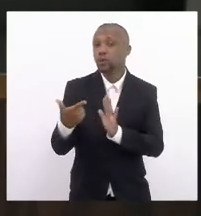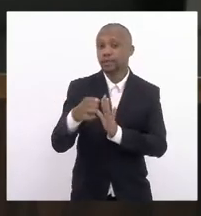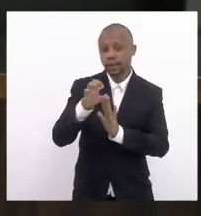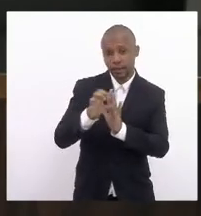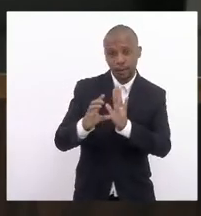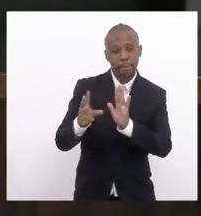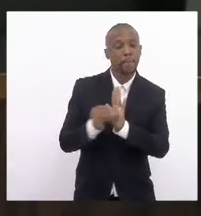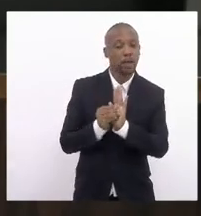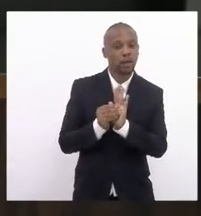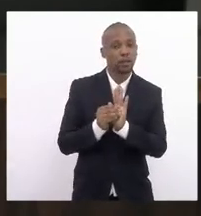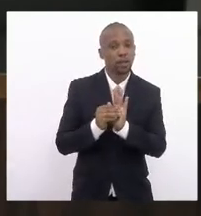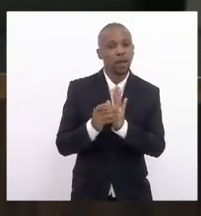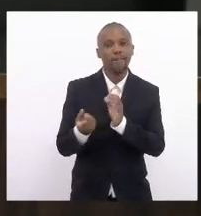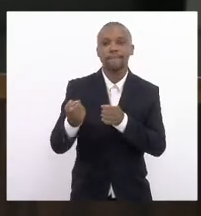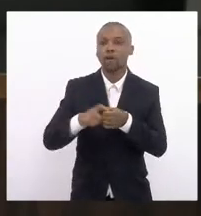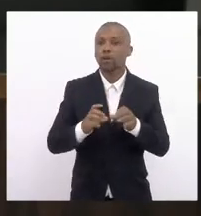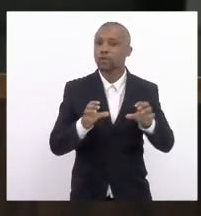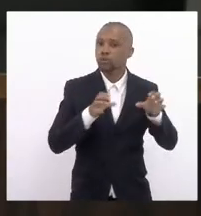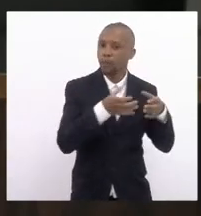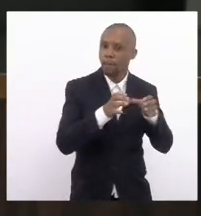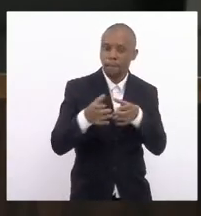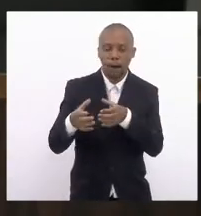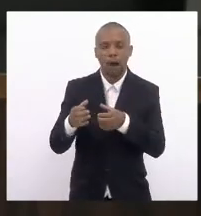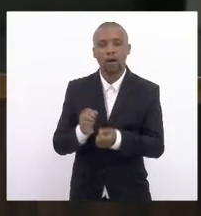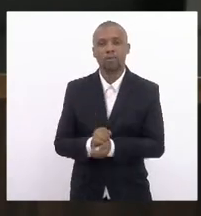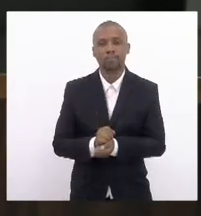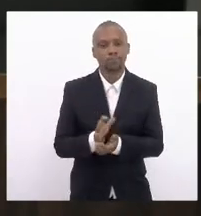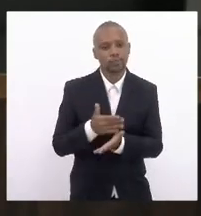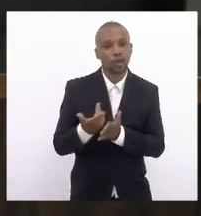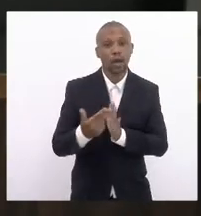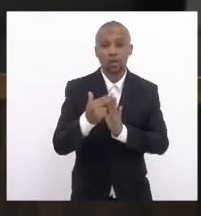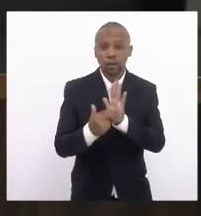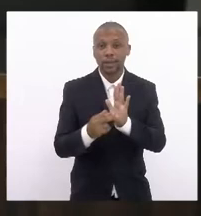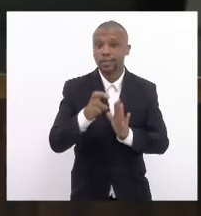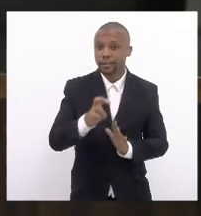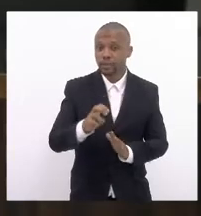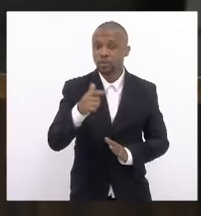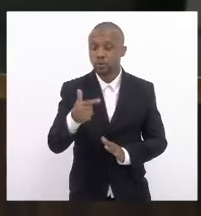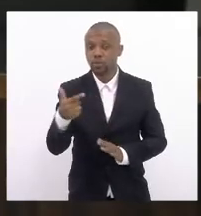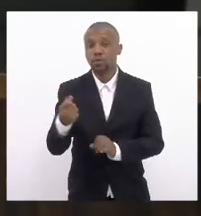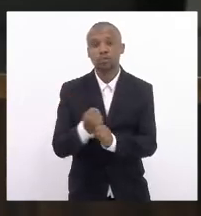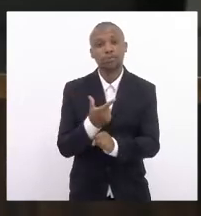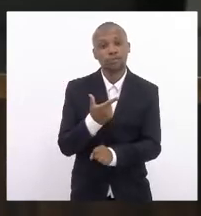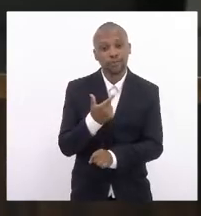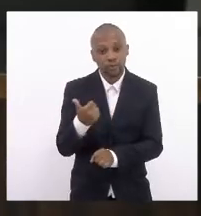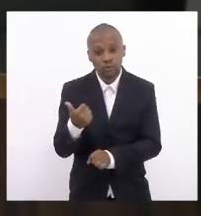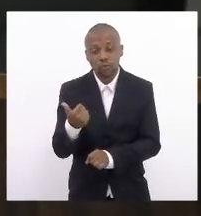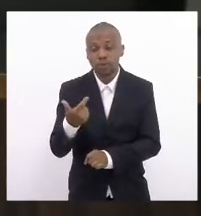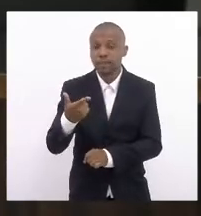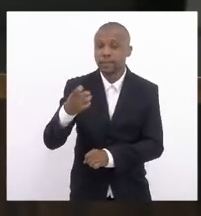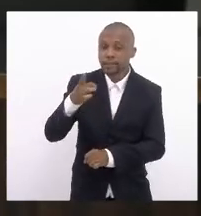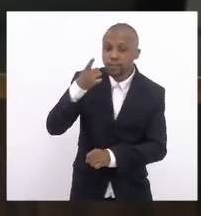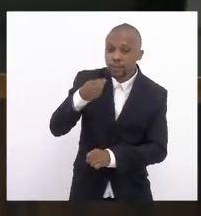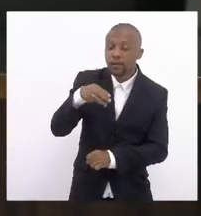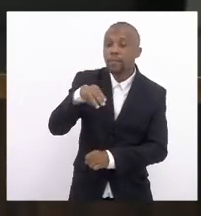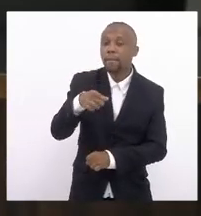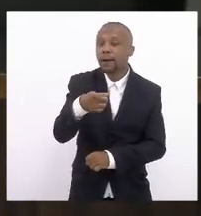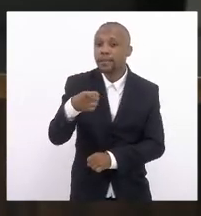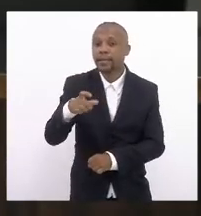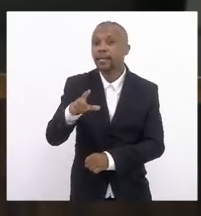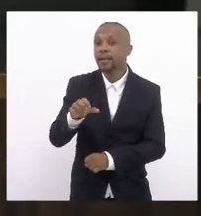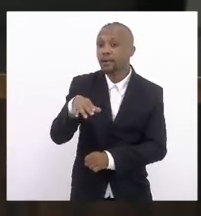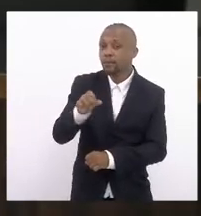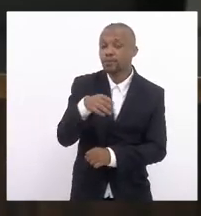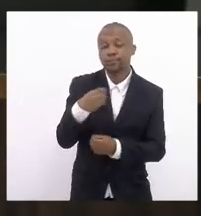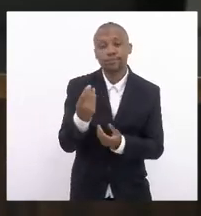às comissões. Anuncio em discussão única para a resolução 522 de 21, de autoria do deputado Max Lemos, concede o